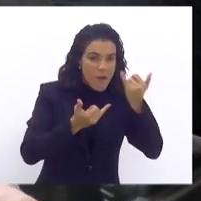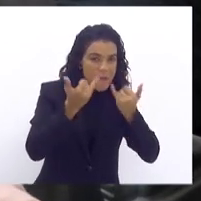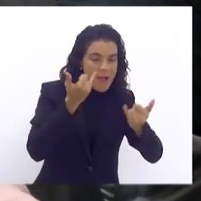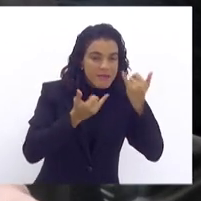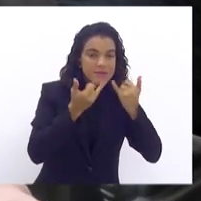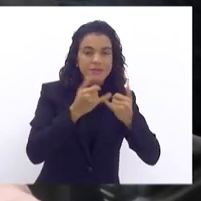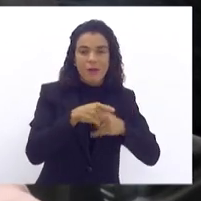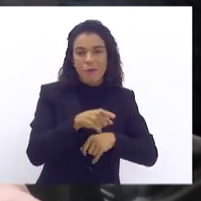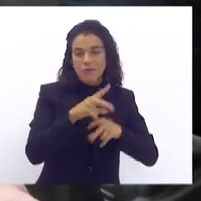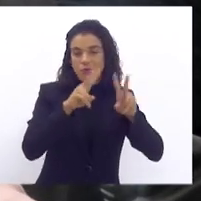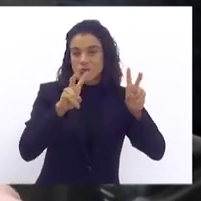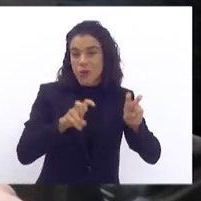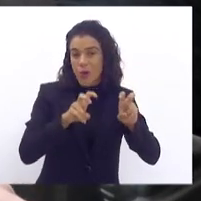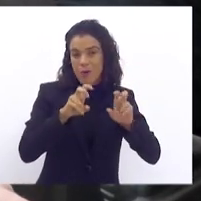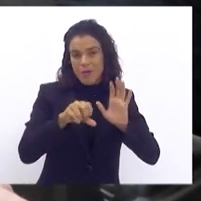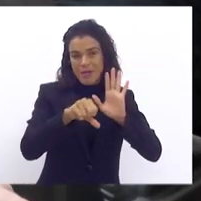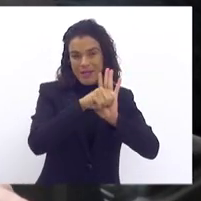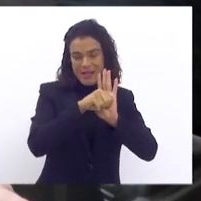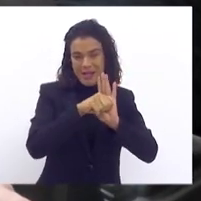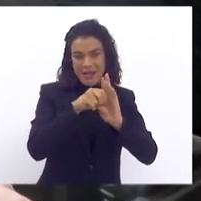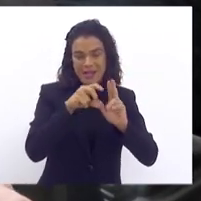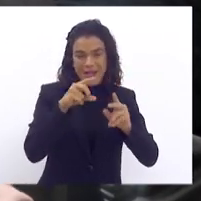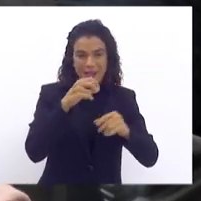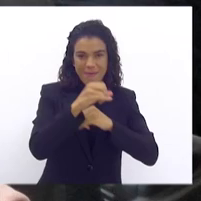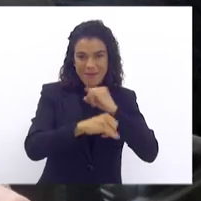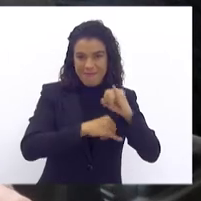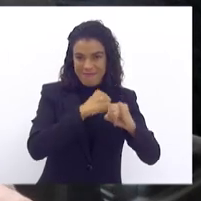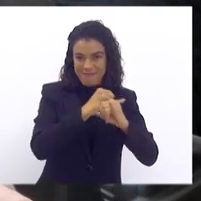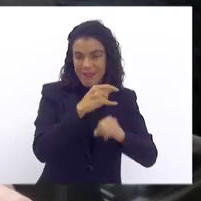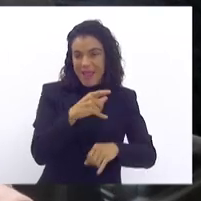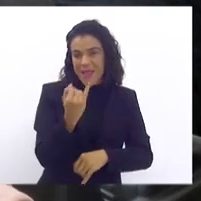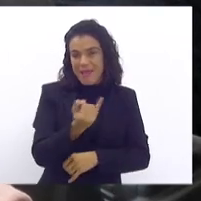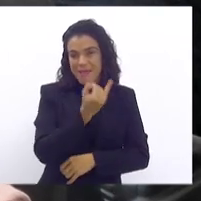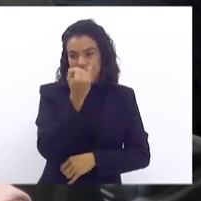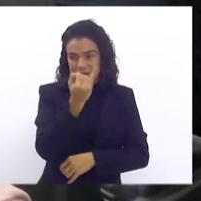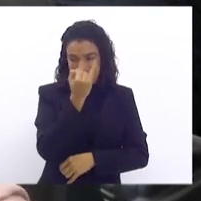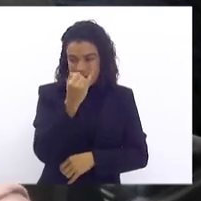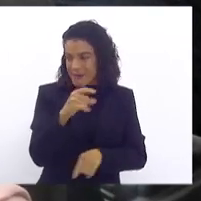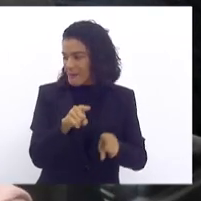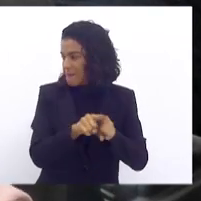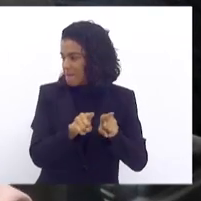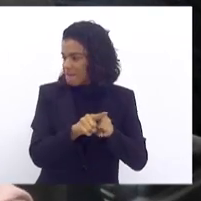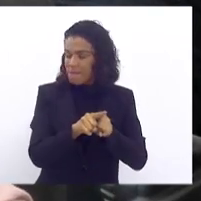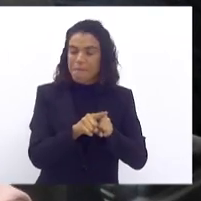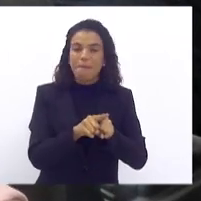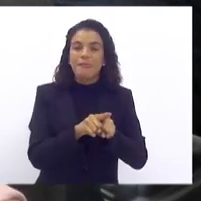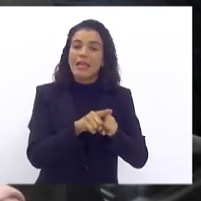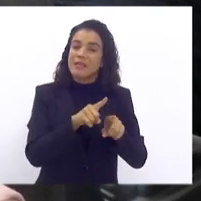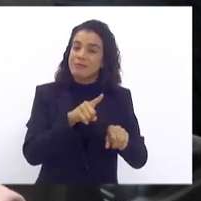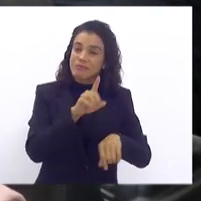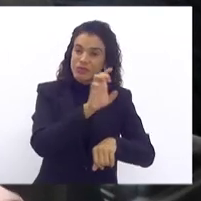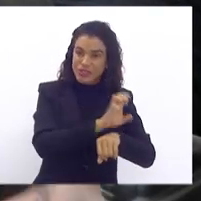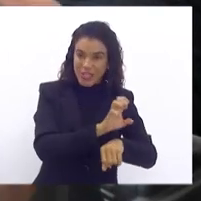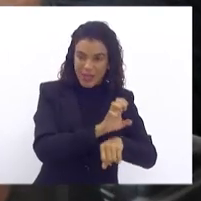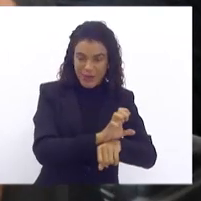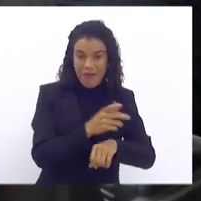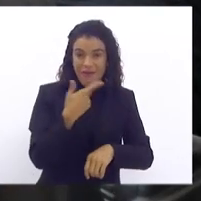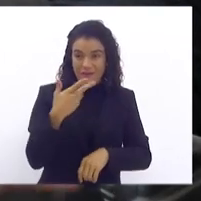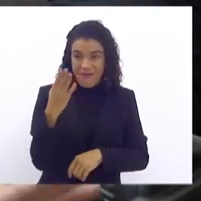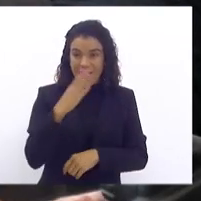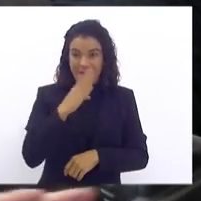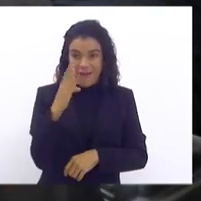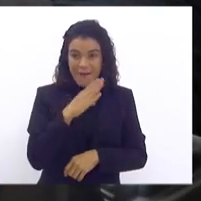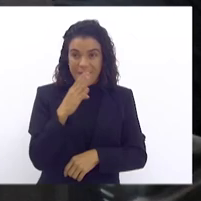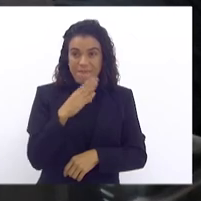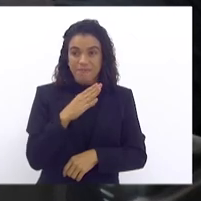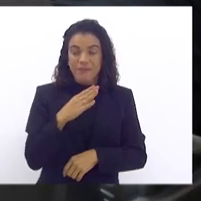seria fundamental. E a gente poderia pensar em criar esse banco de dados estadual, e aí eu já vou adiantando que me ajudou